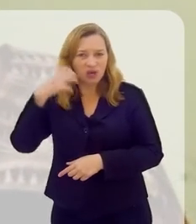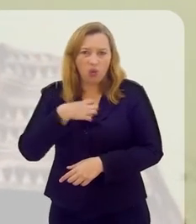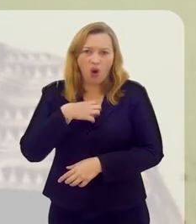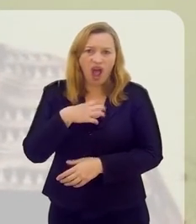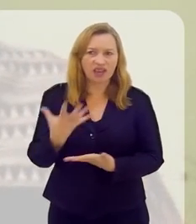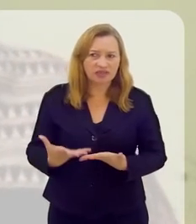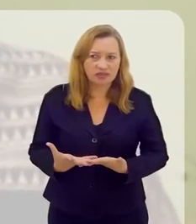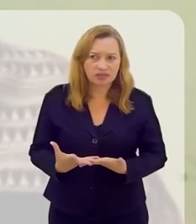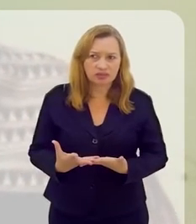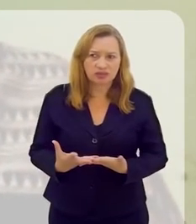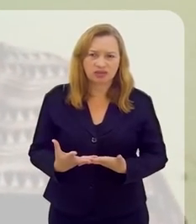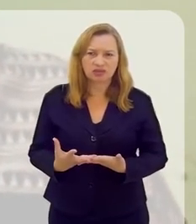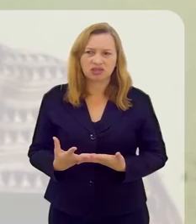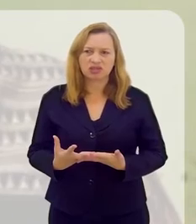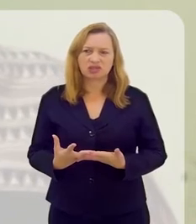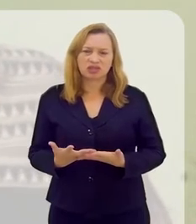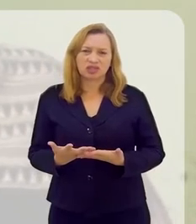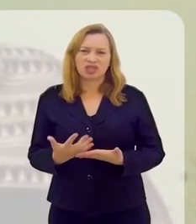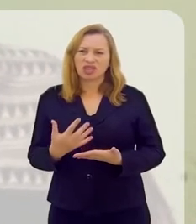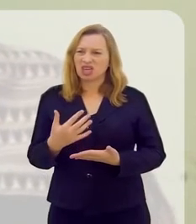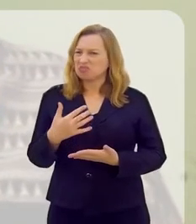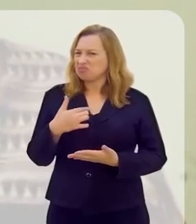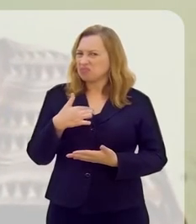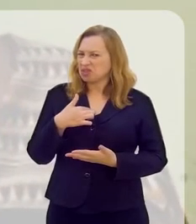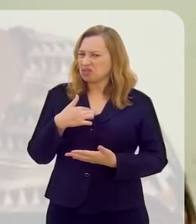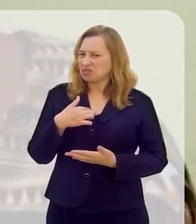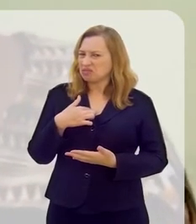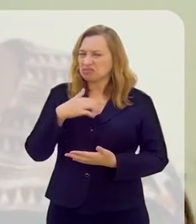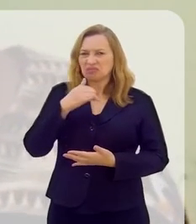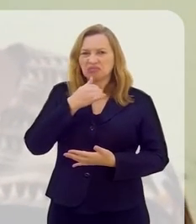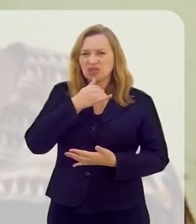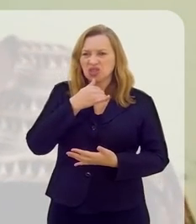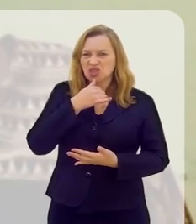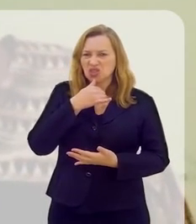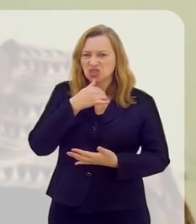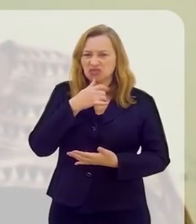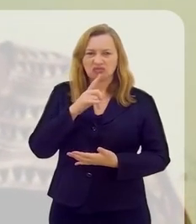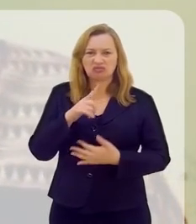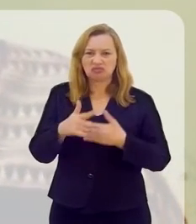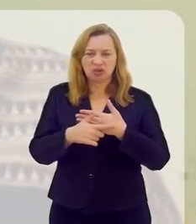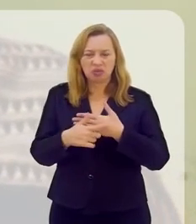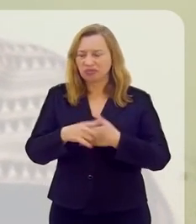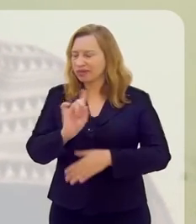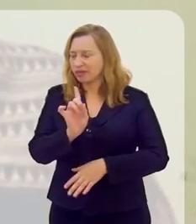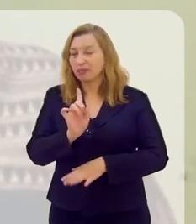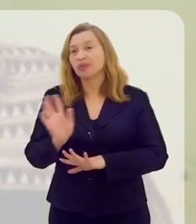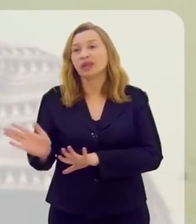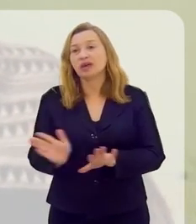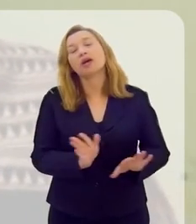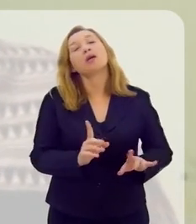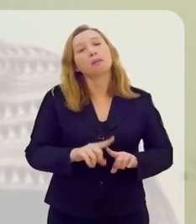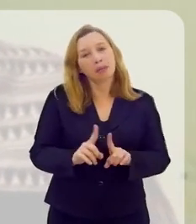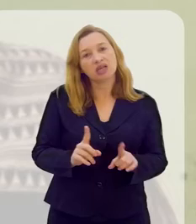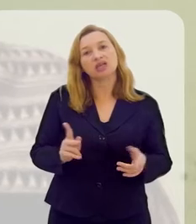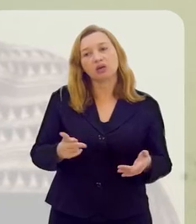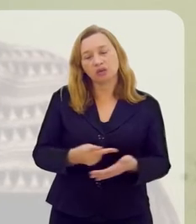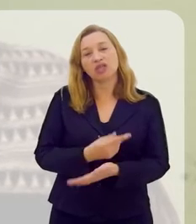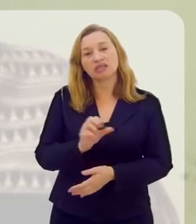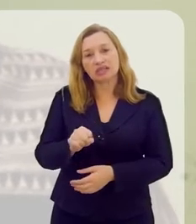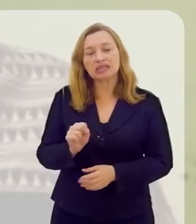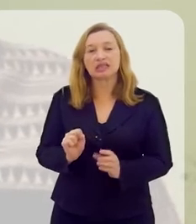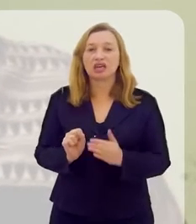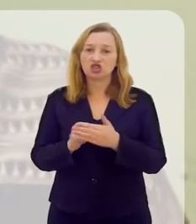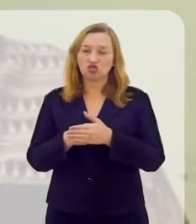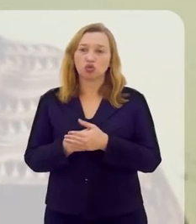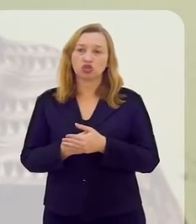raivoso. Nunca me incomodou esse papel, sabe? Nunca me incomodou. Mas ele é sutil dessa